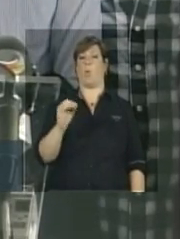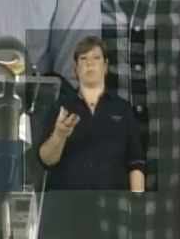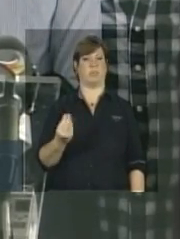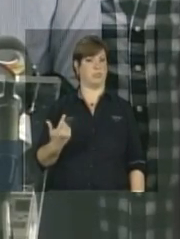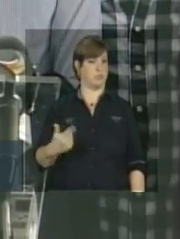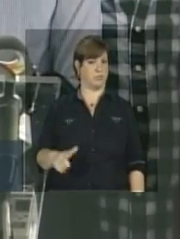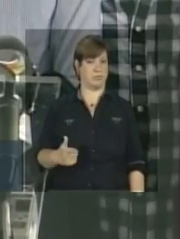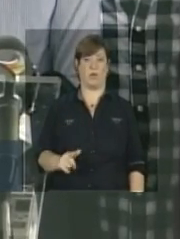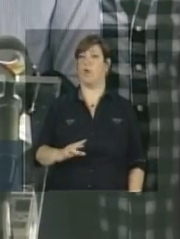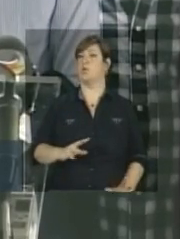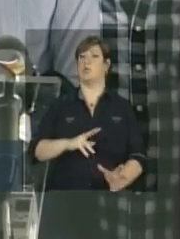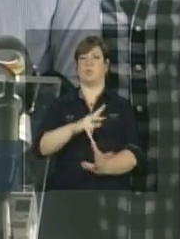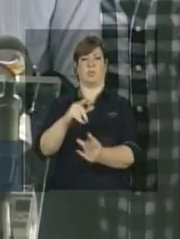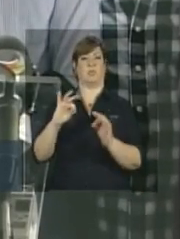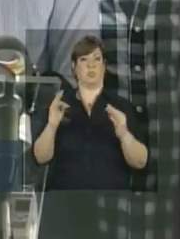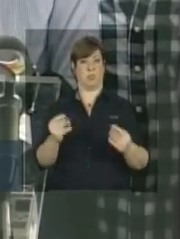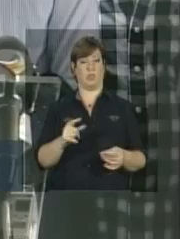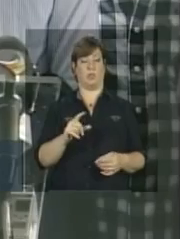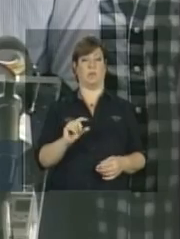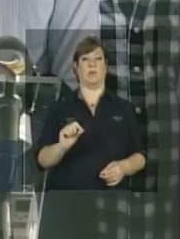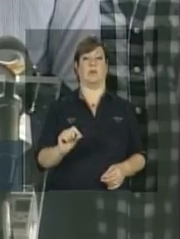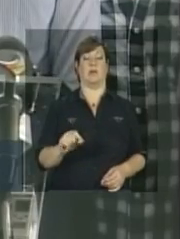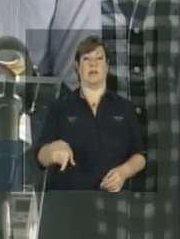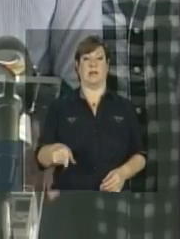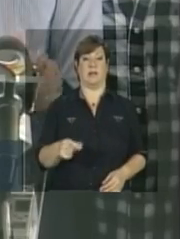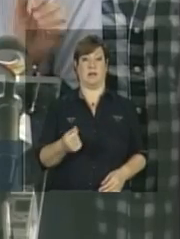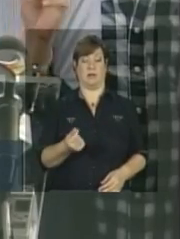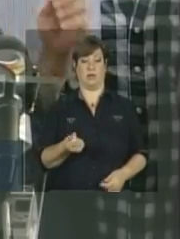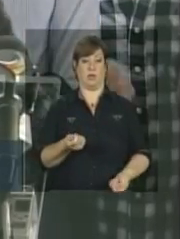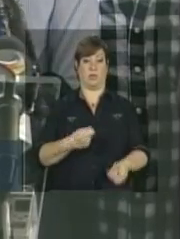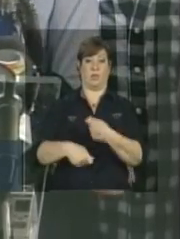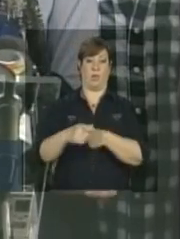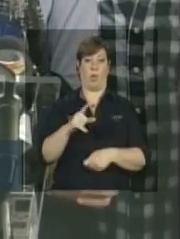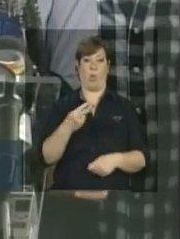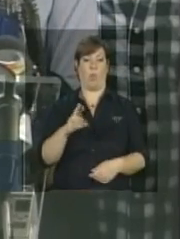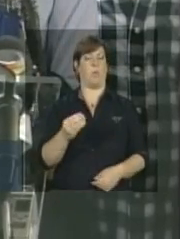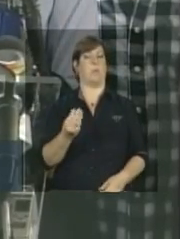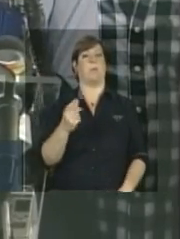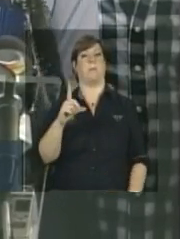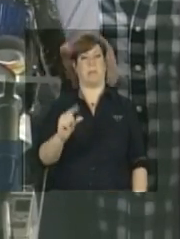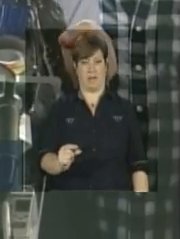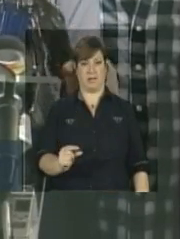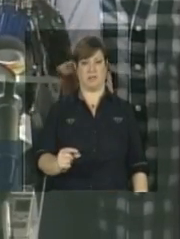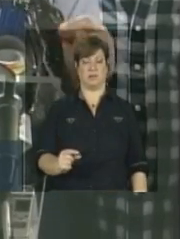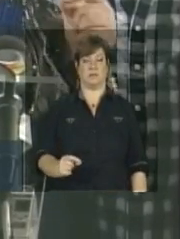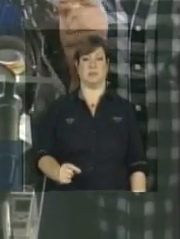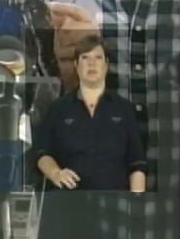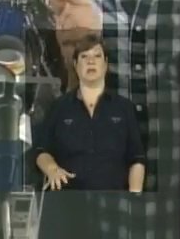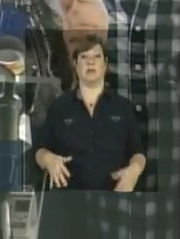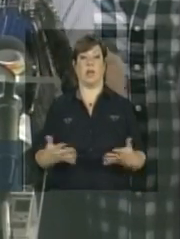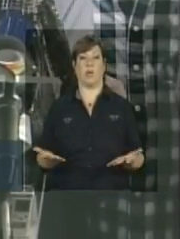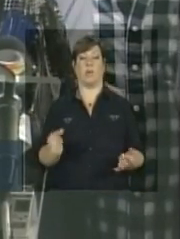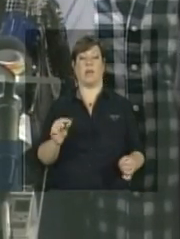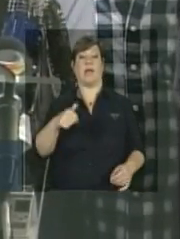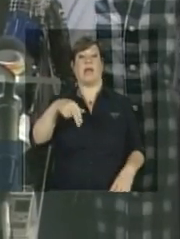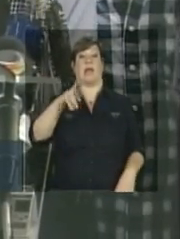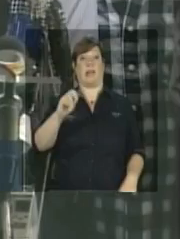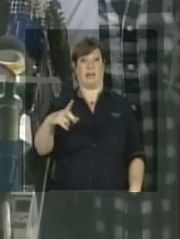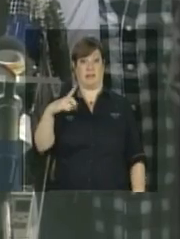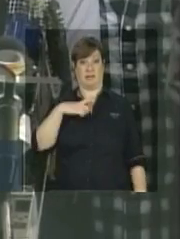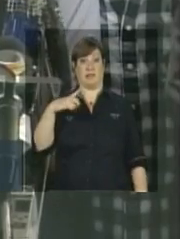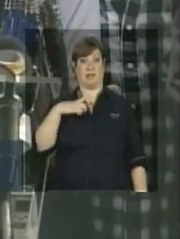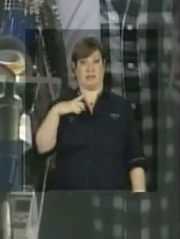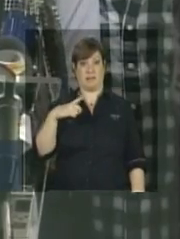isso no mundo inteiro. A taxa de retorno de uma refinaria, ela é muito baixa. Quem tem uma taxa alta